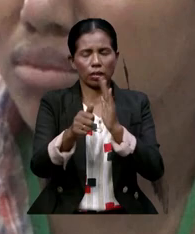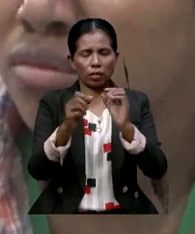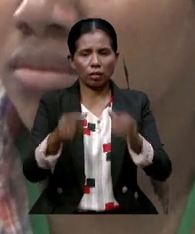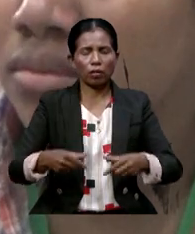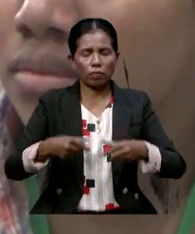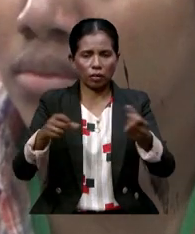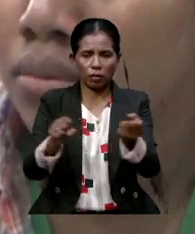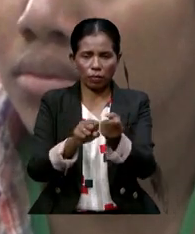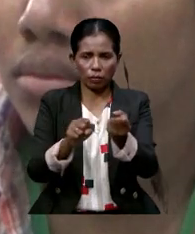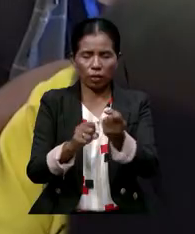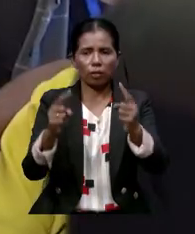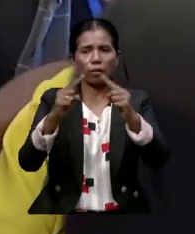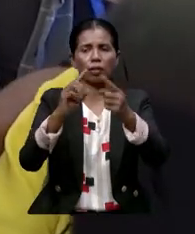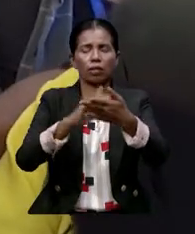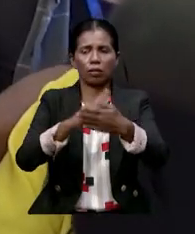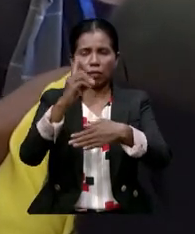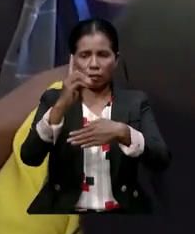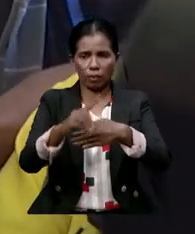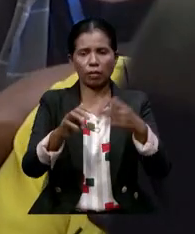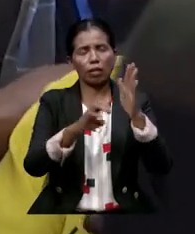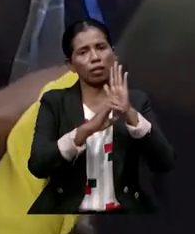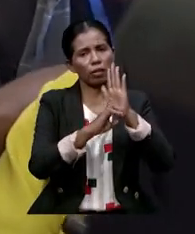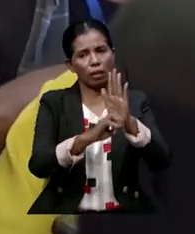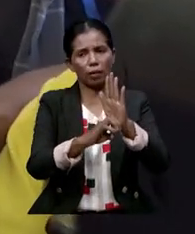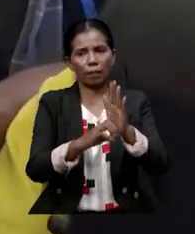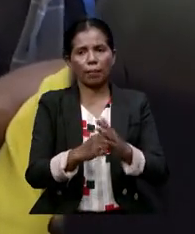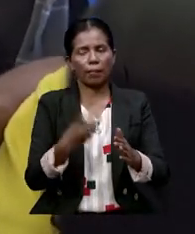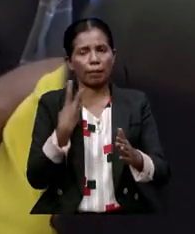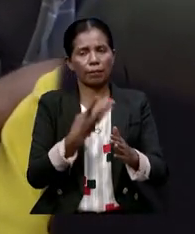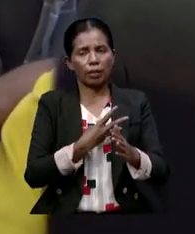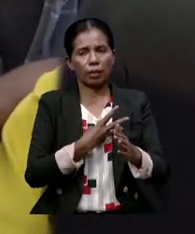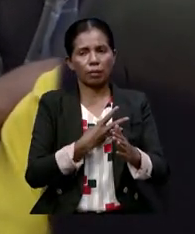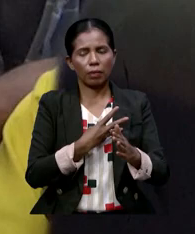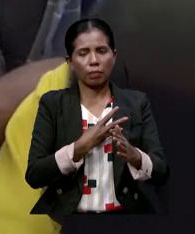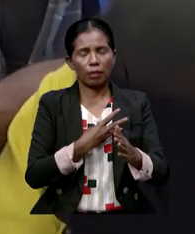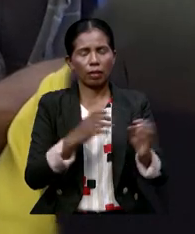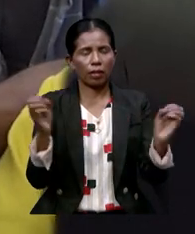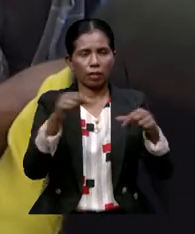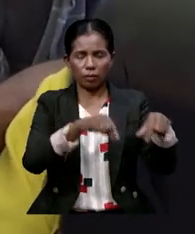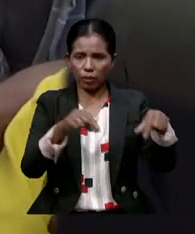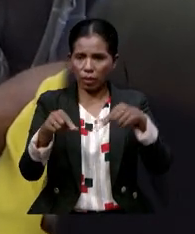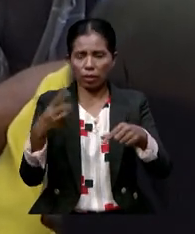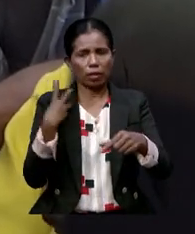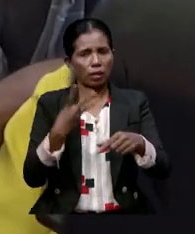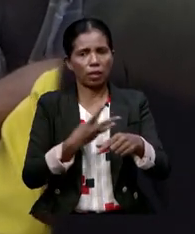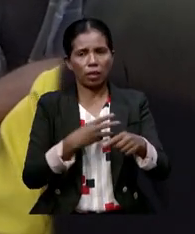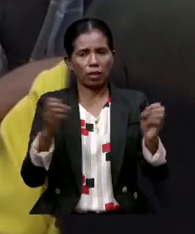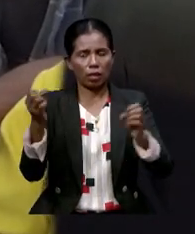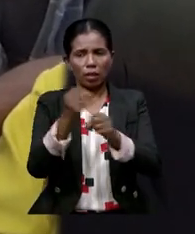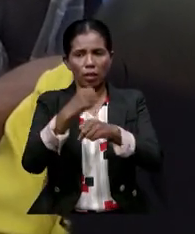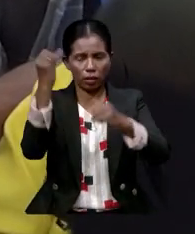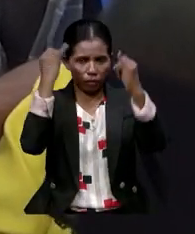de contribuição e desenvolvimento. Exemplo, Maca, e também normal. E tal vez halo